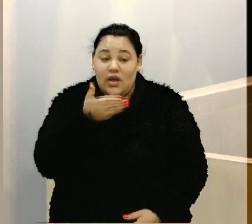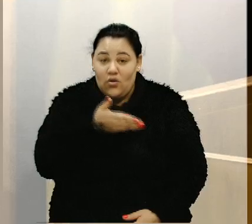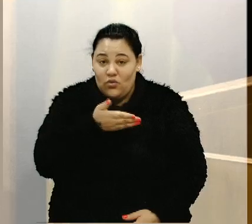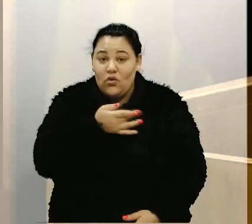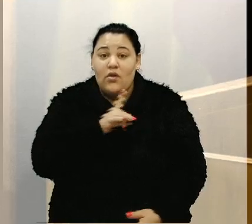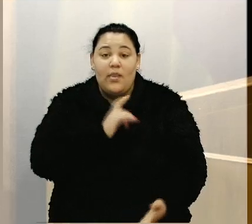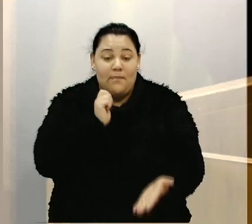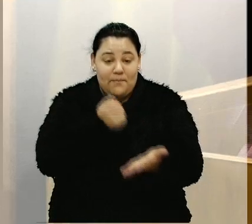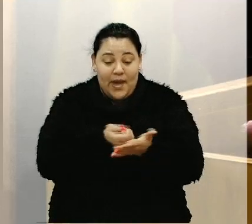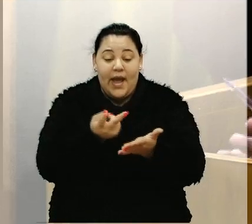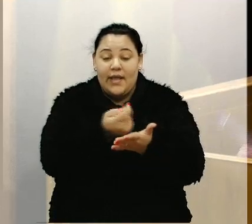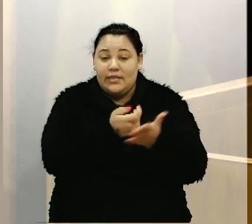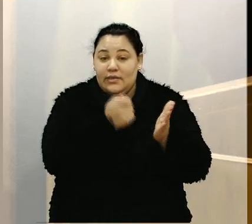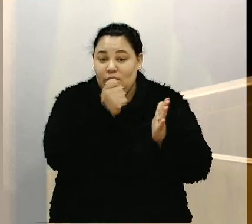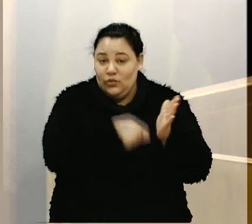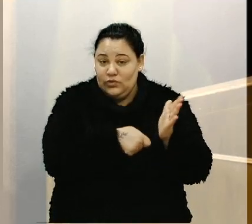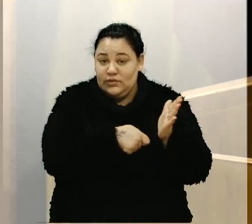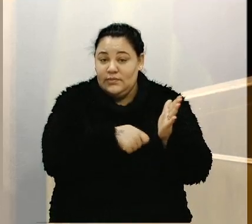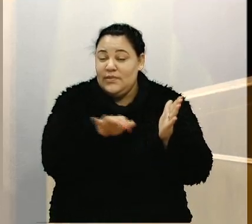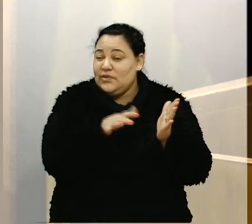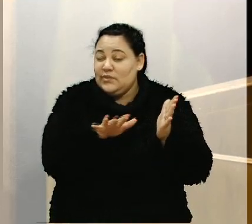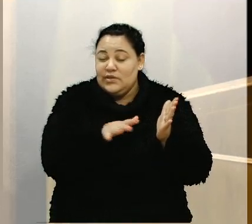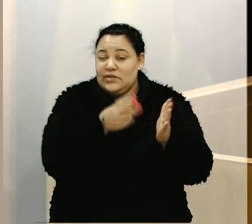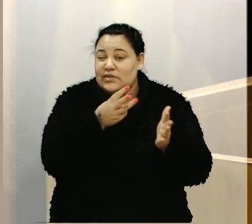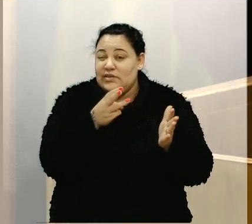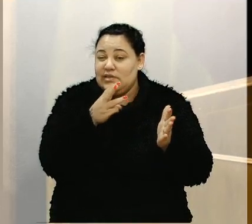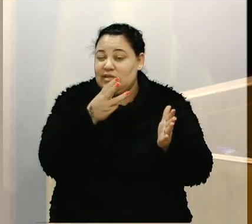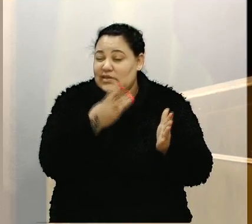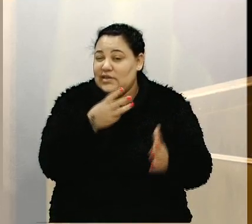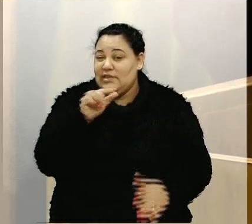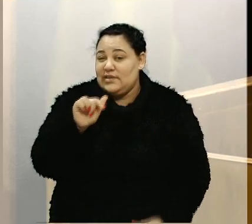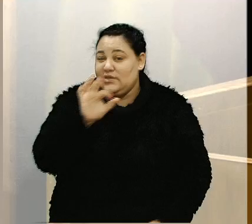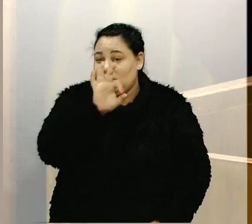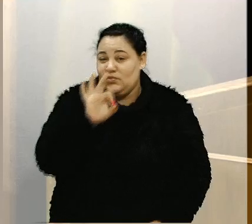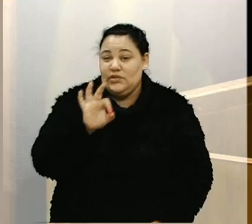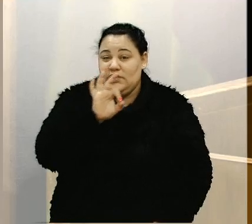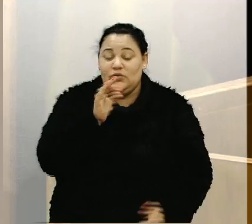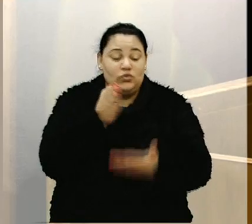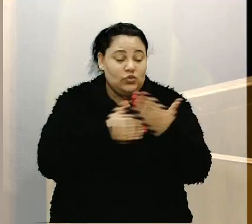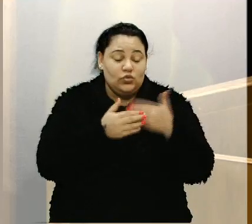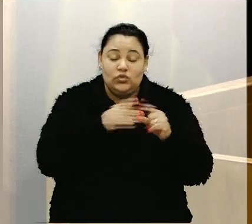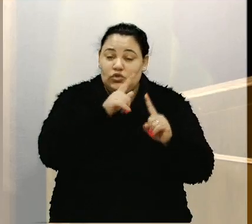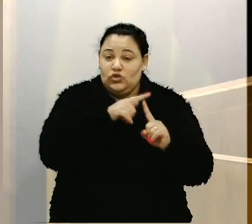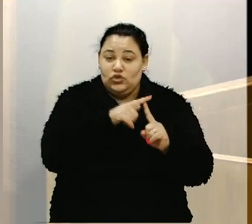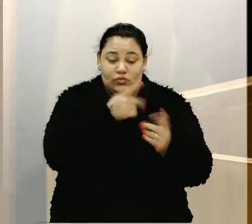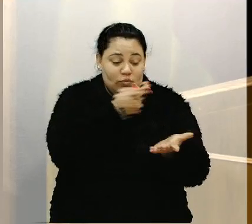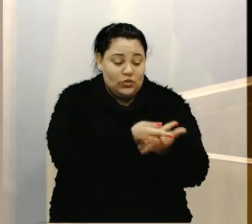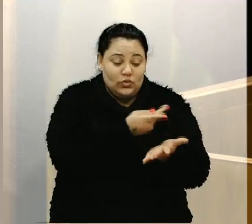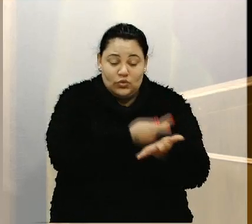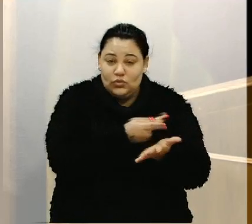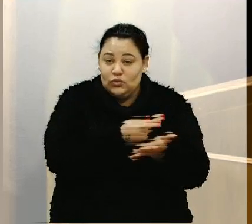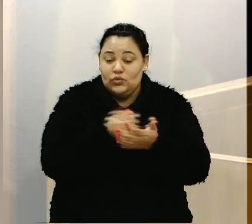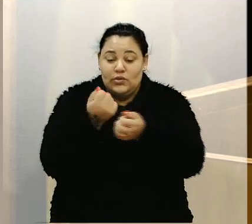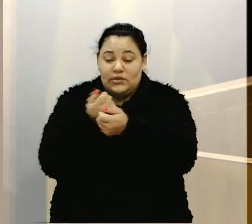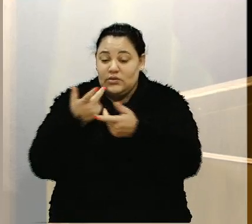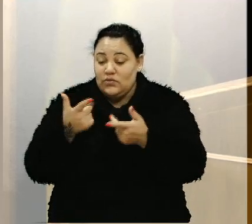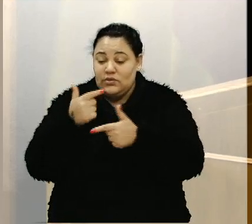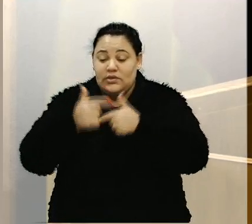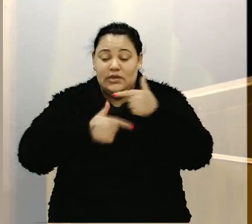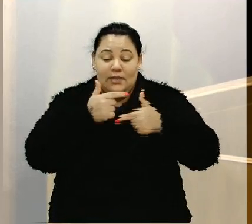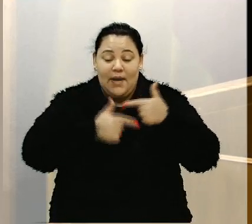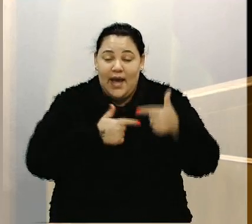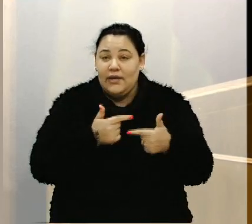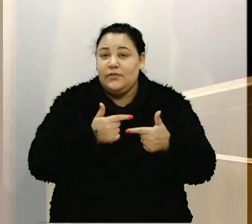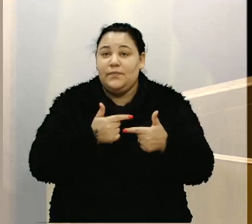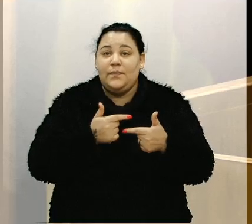perdão da redundância, na casa de 37%. Esses produtos, essas peças, esses serviços, esses